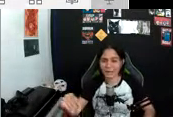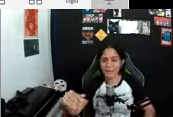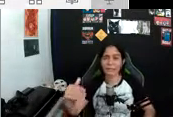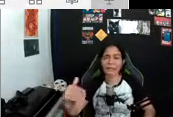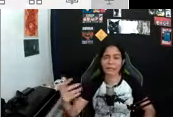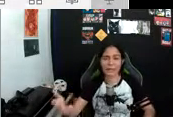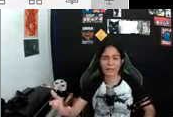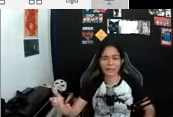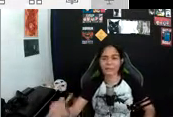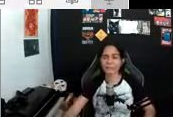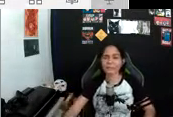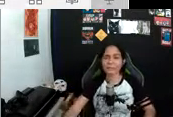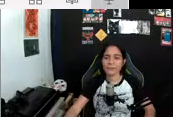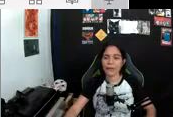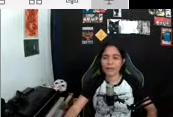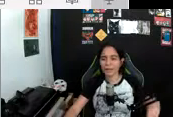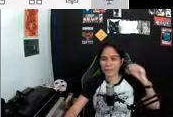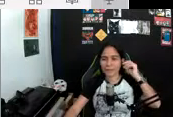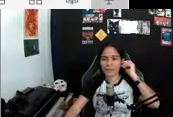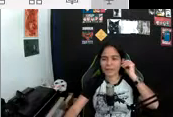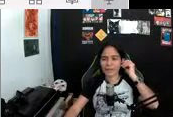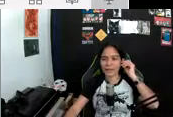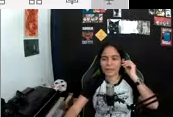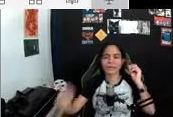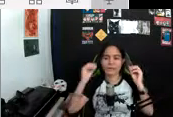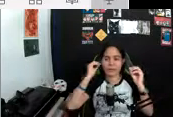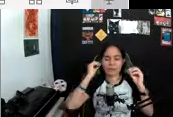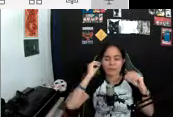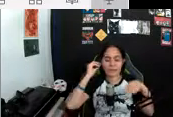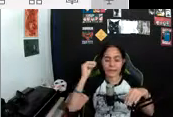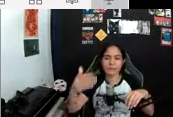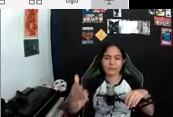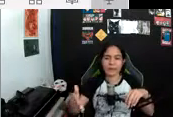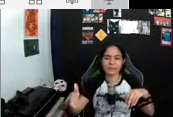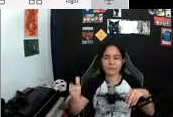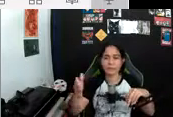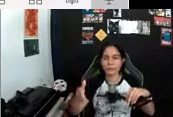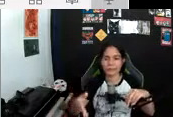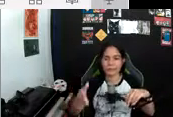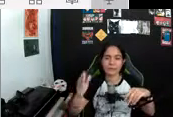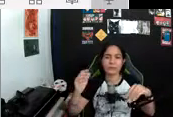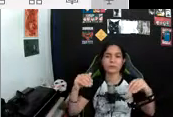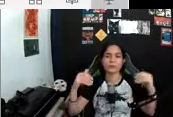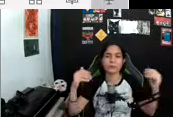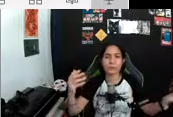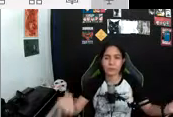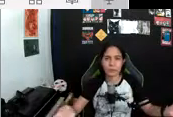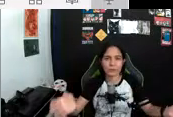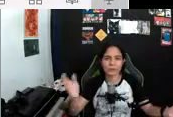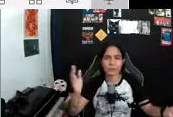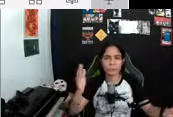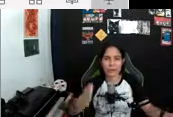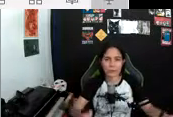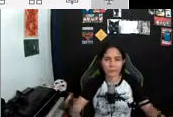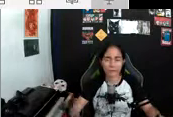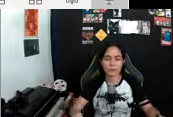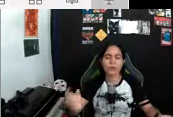Se você está falando do enfermeiro, aí você está, né, direcionado à formação do